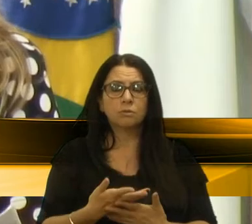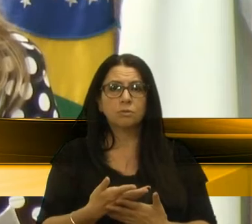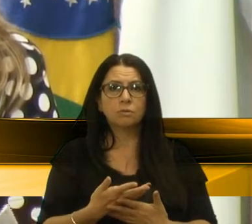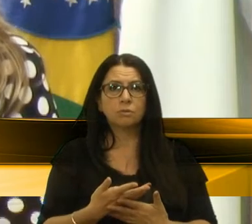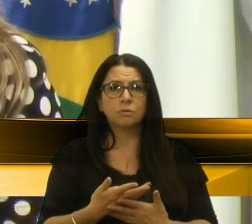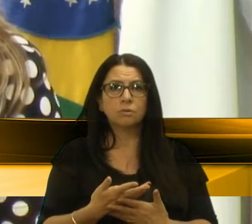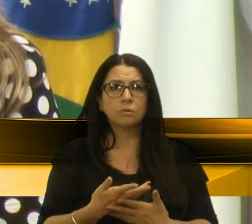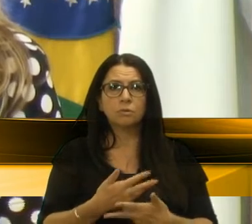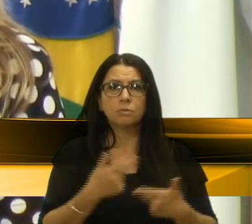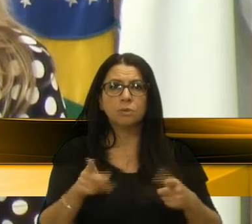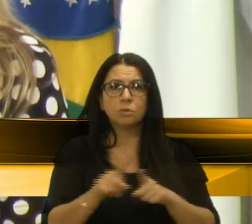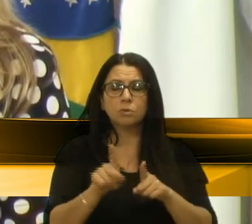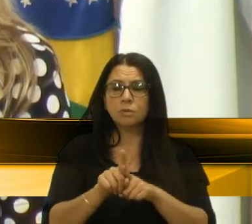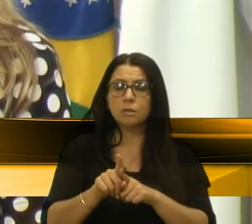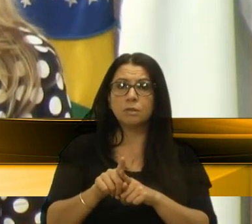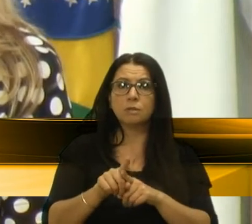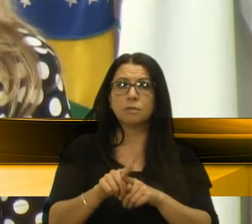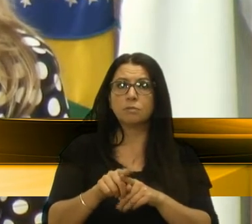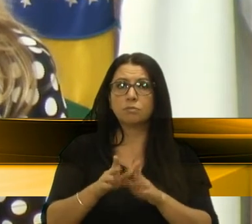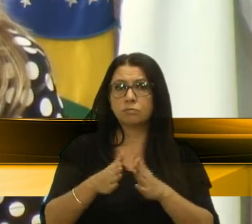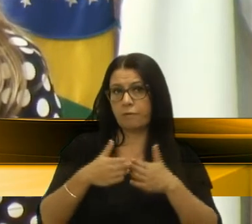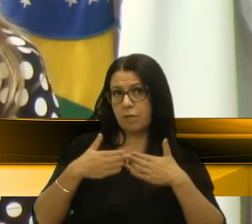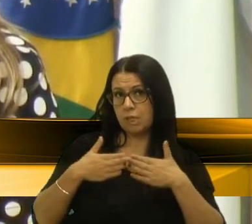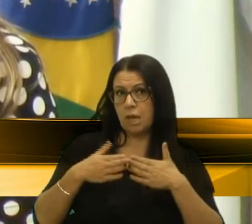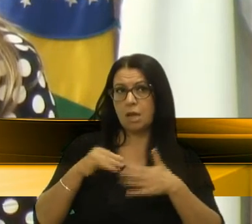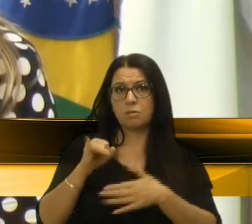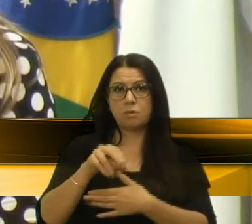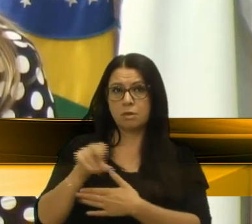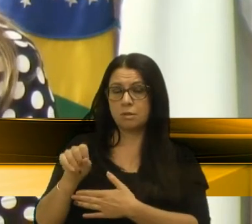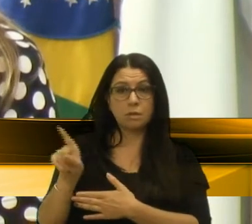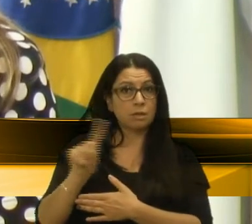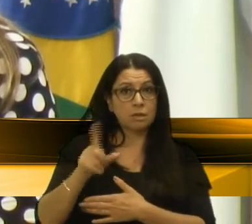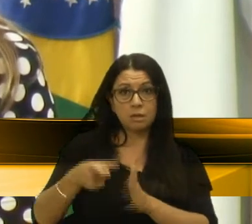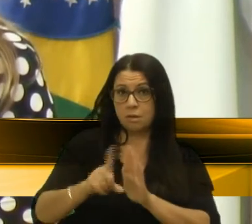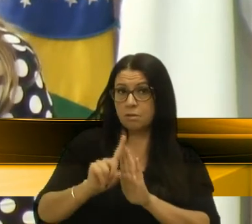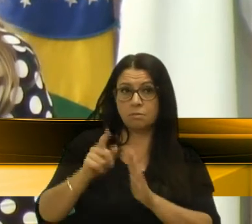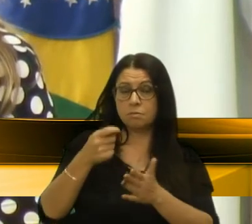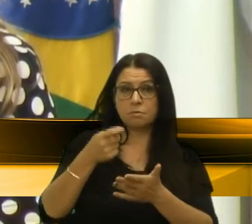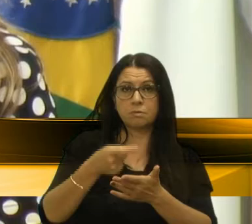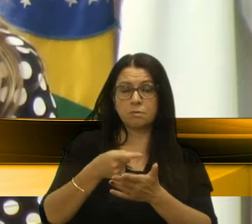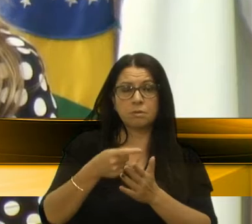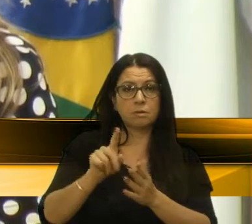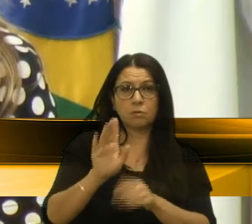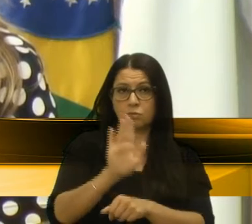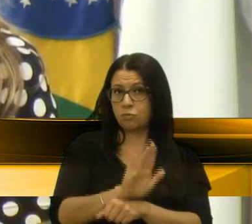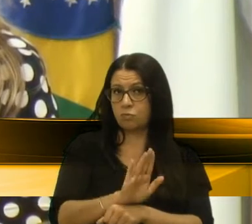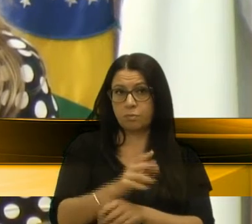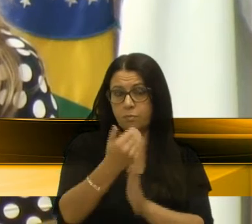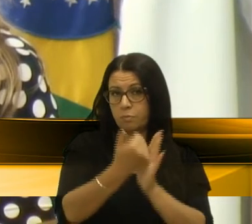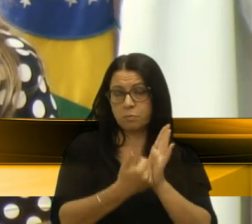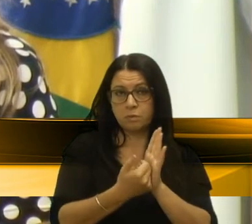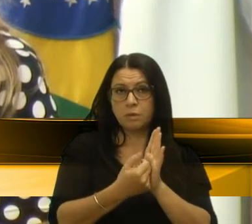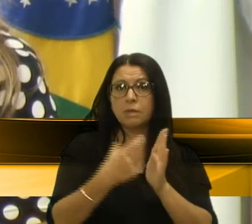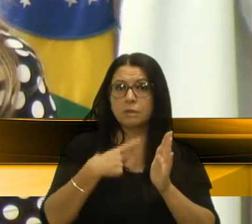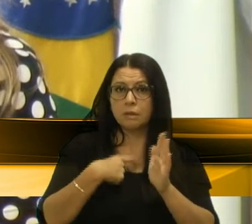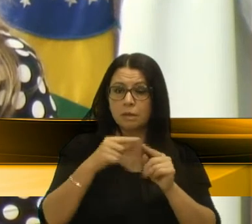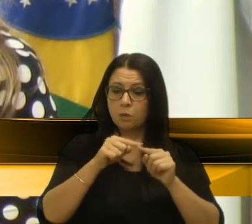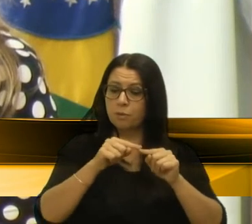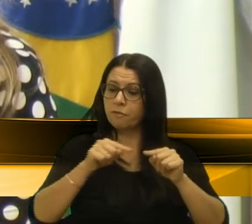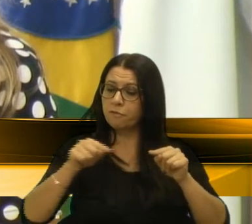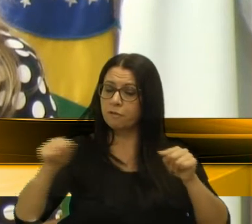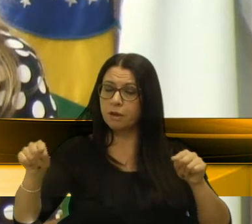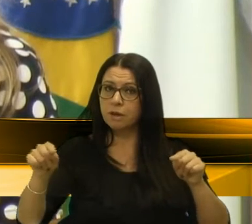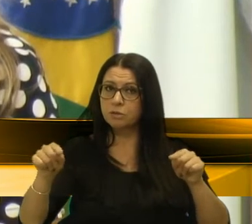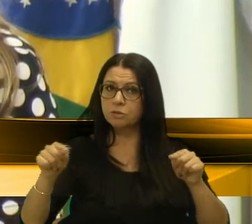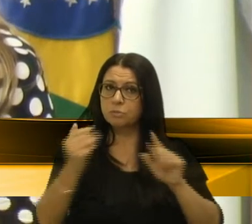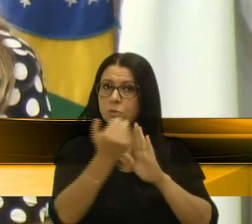dos inativos, que antes não contribuíam, agora passa a ter também uma faixa de